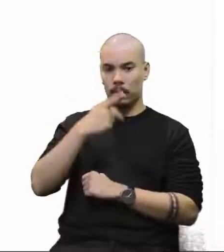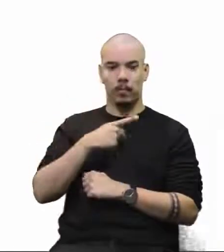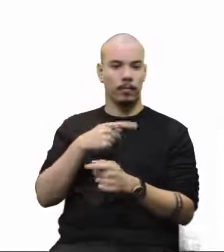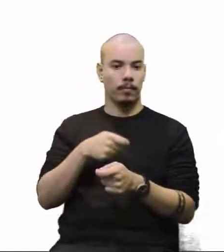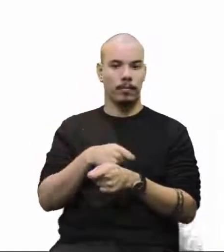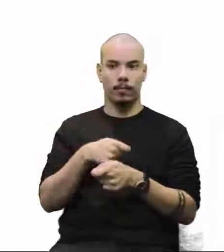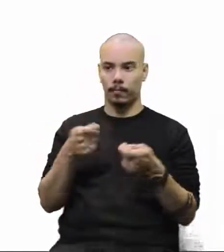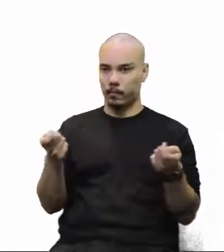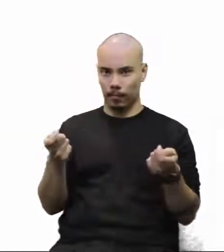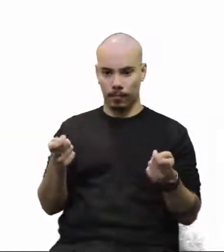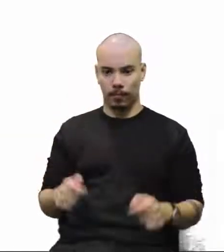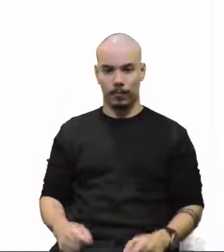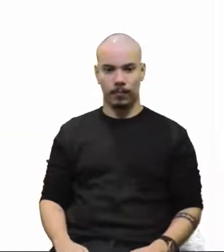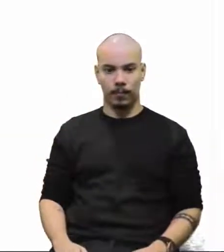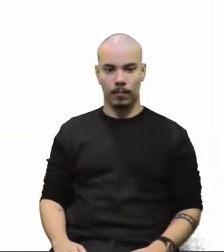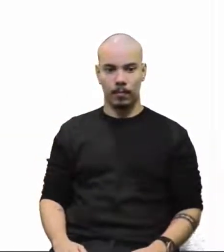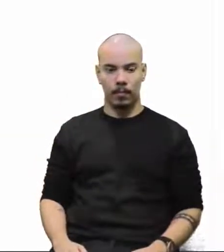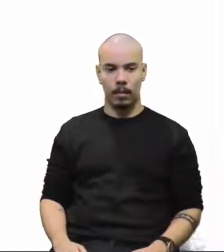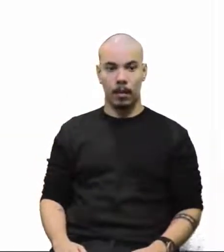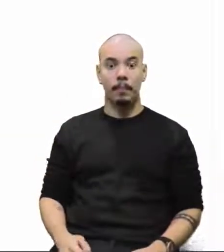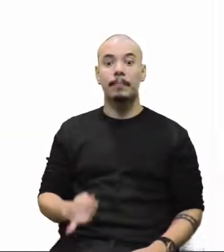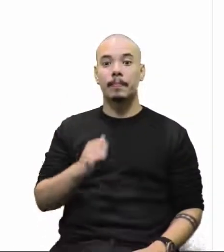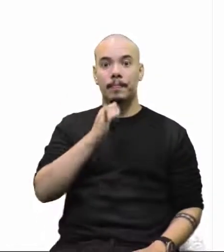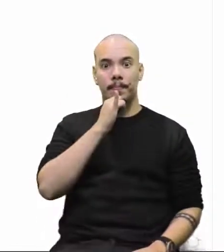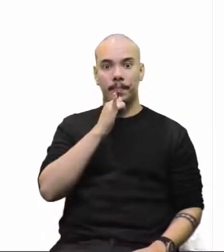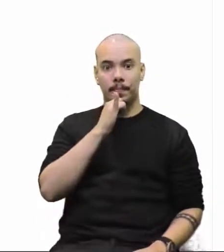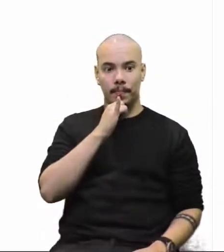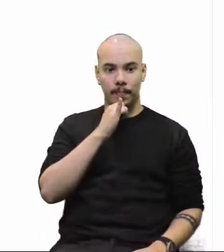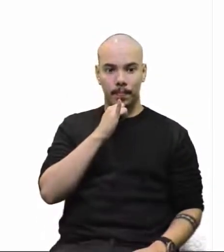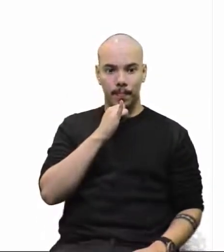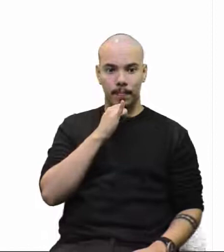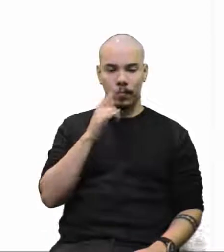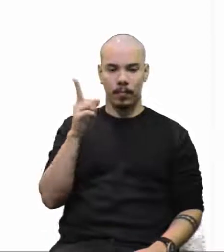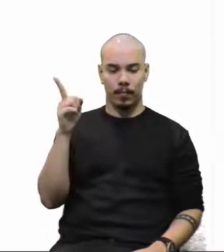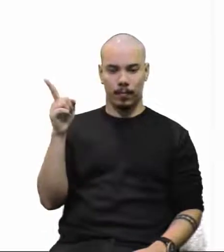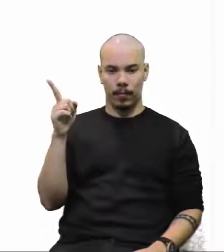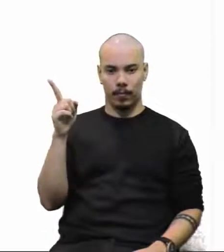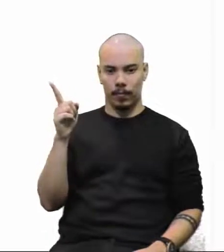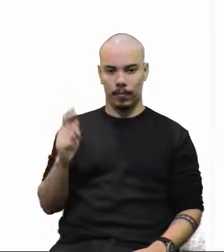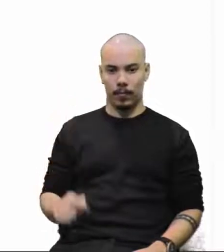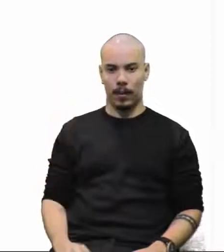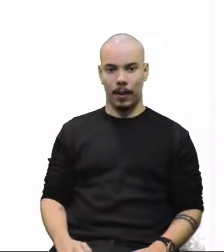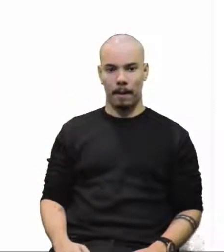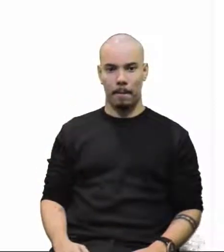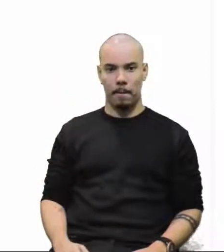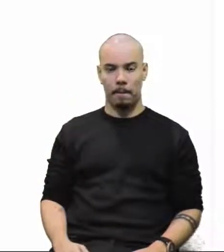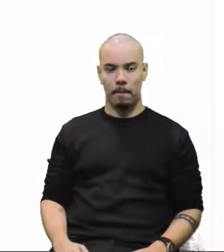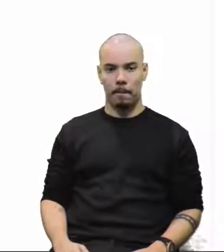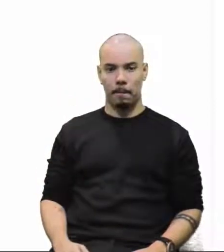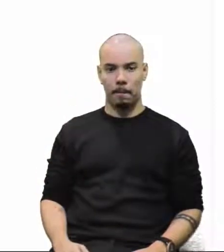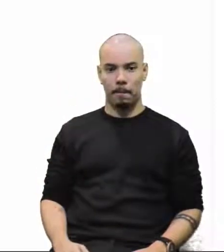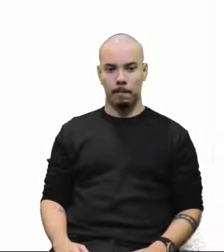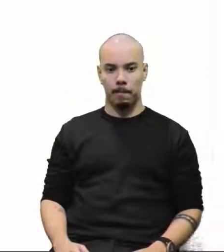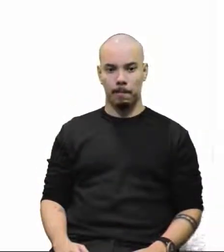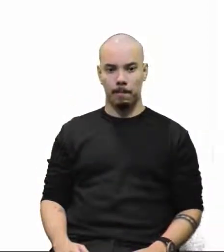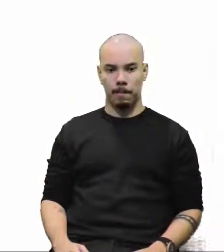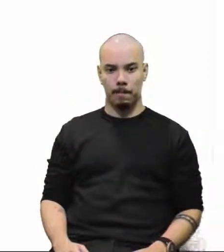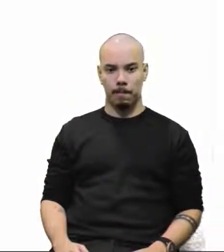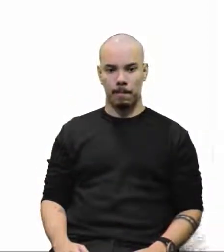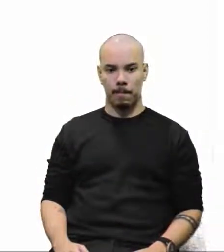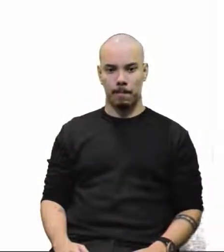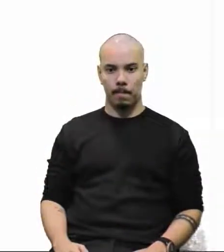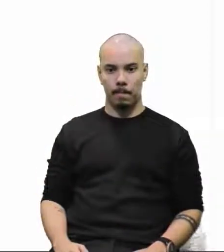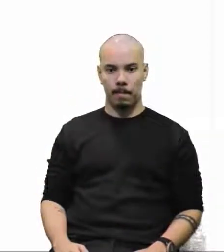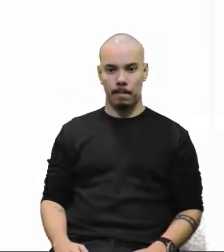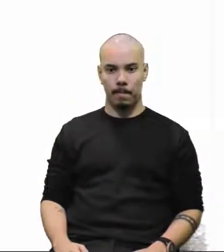Isso. Então, olha aqui um exemplo. Tá aí, ó, mostrando exatamente como é. Aqui ele está considerando o campo magnético